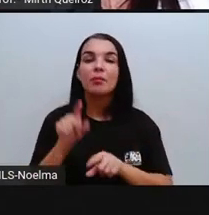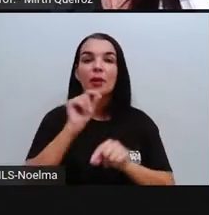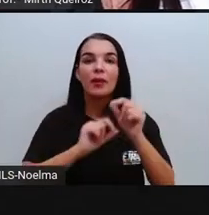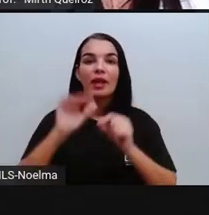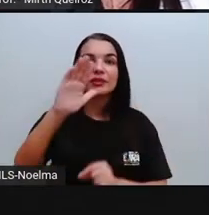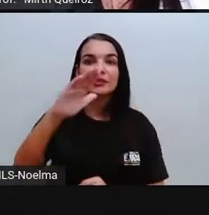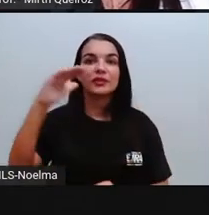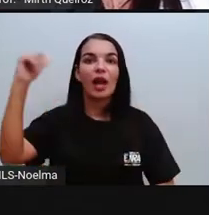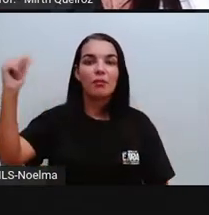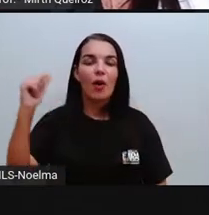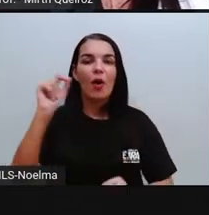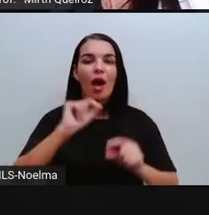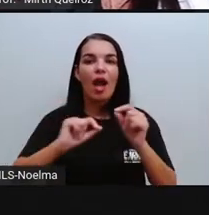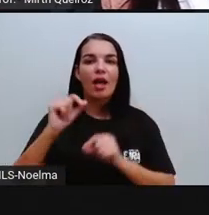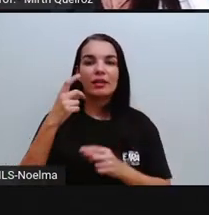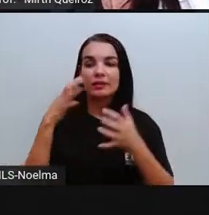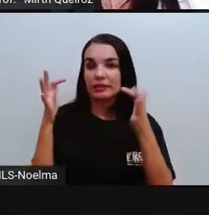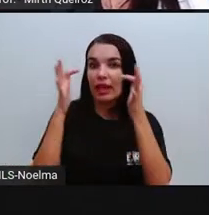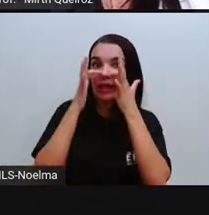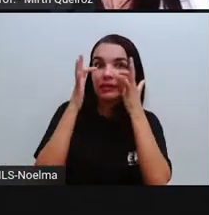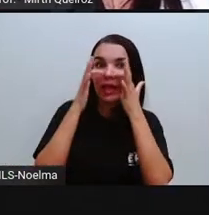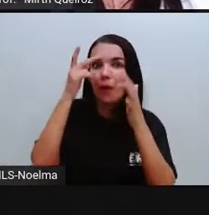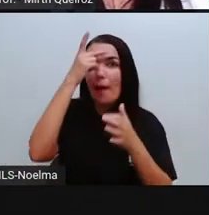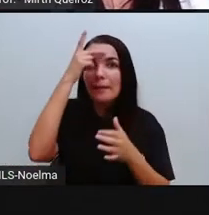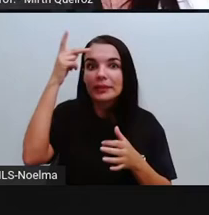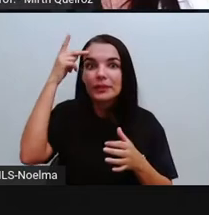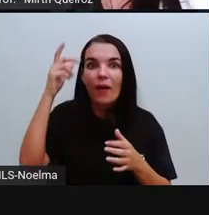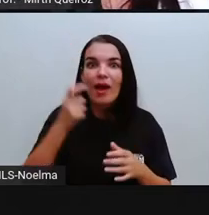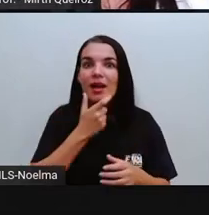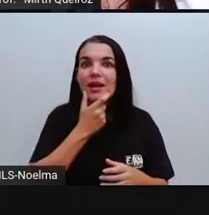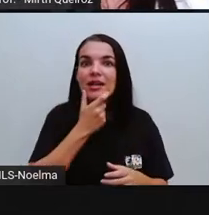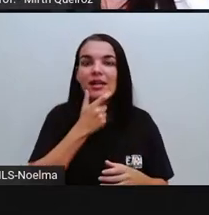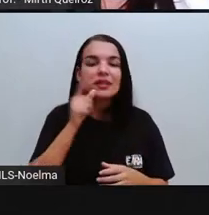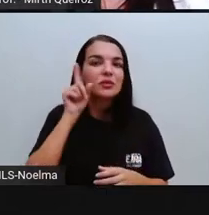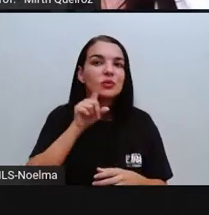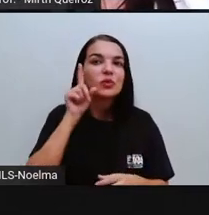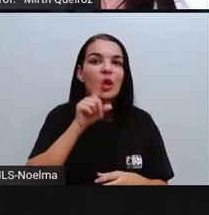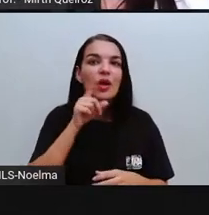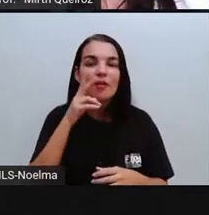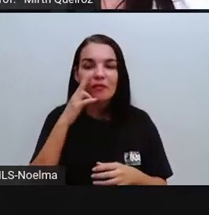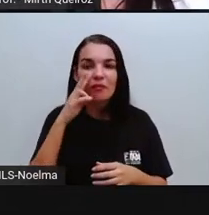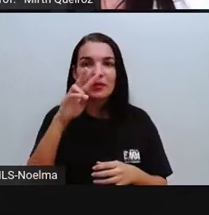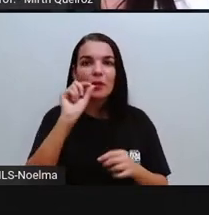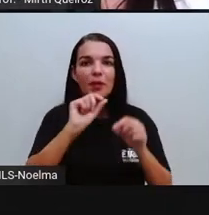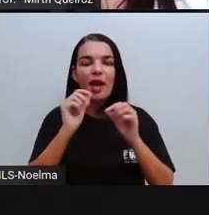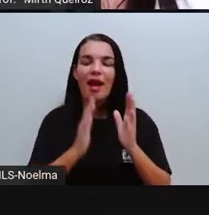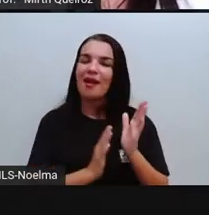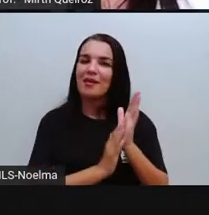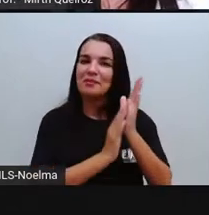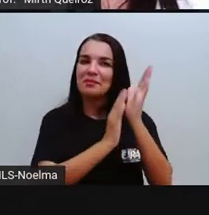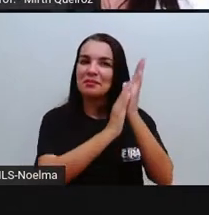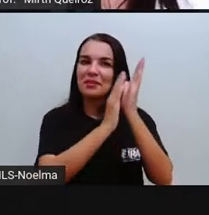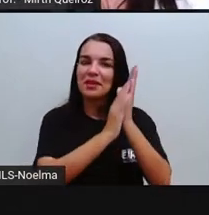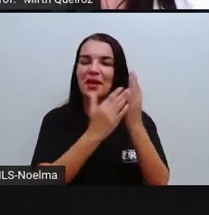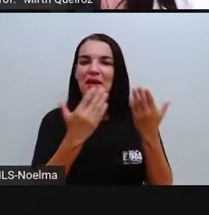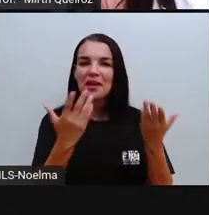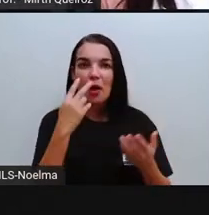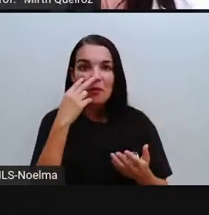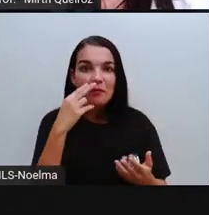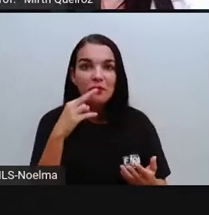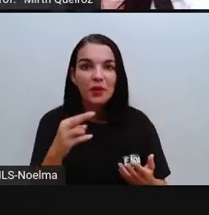atenção de um artista internacional, que ela agradeceu pela homenagem. Olha só, né? Até